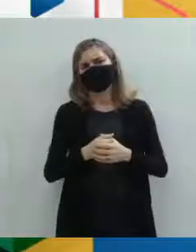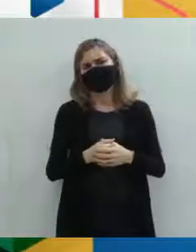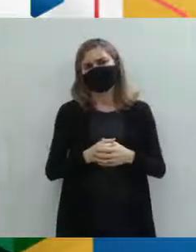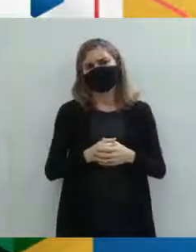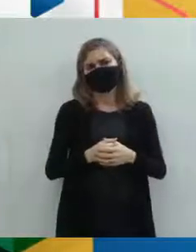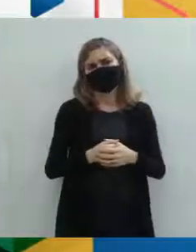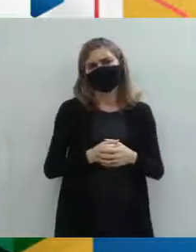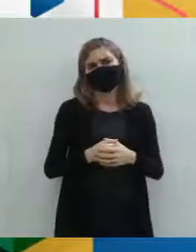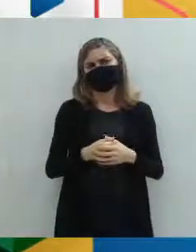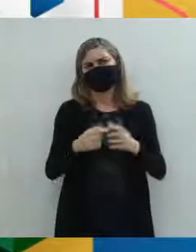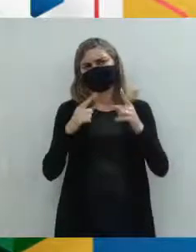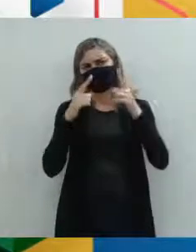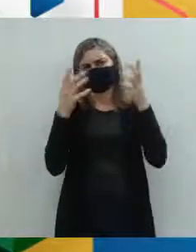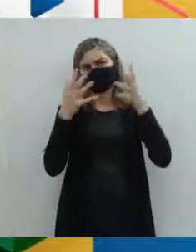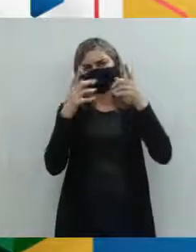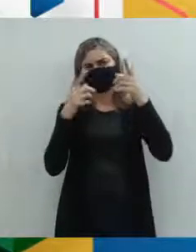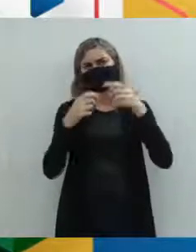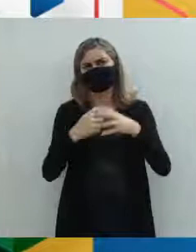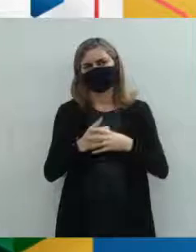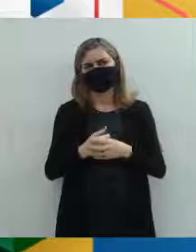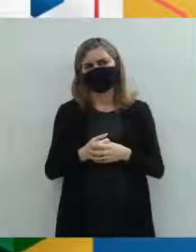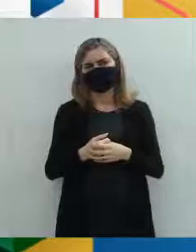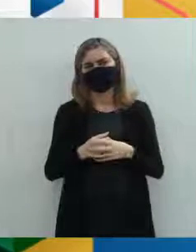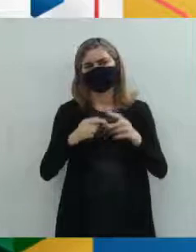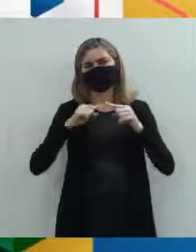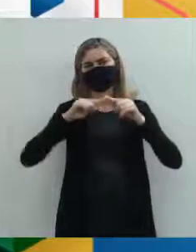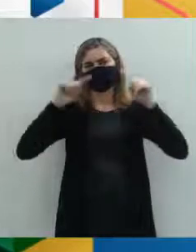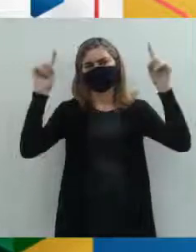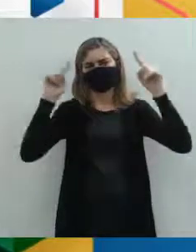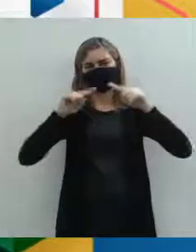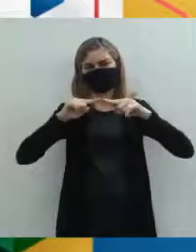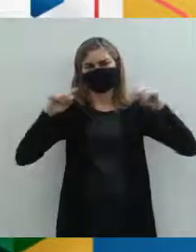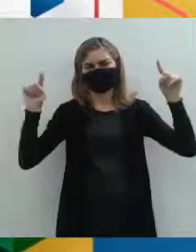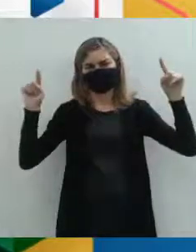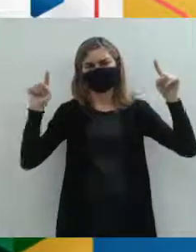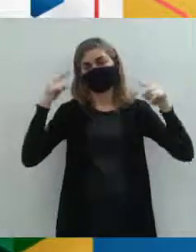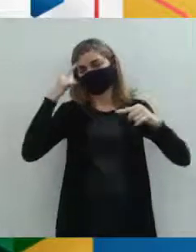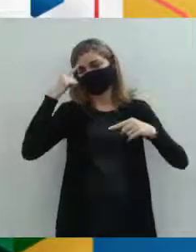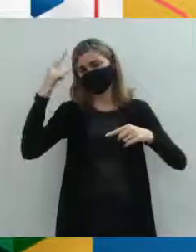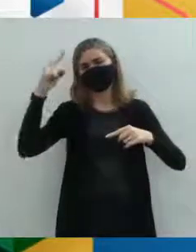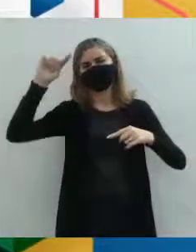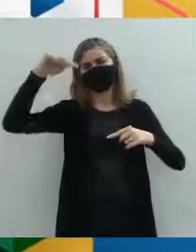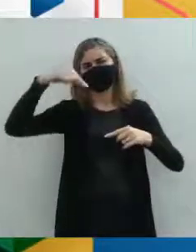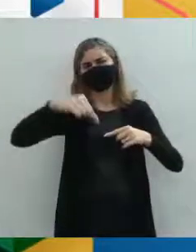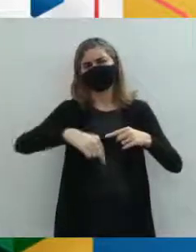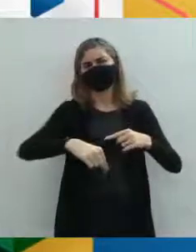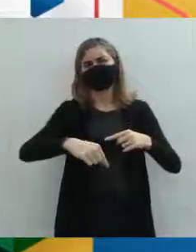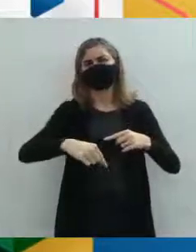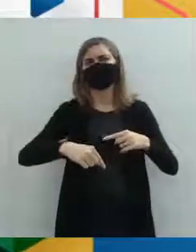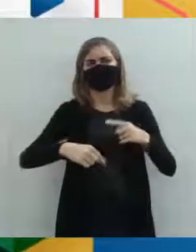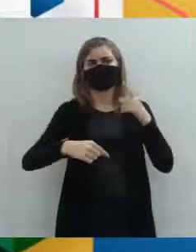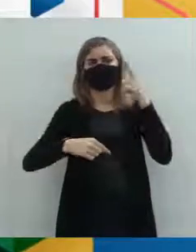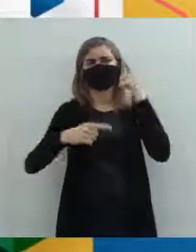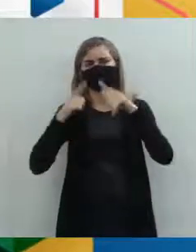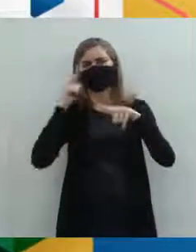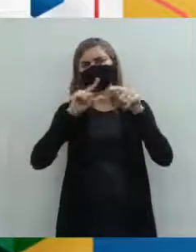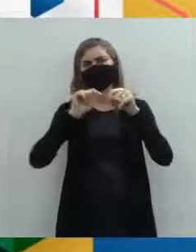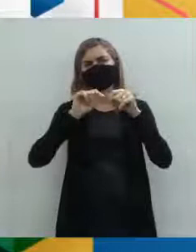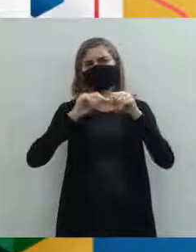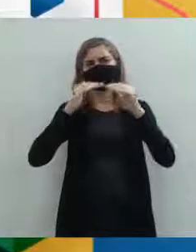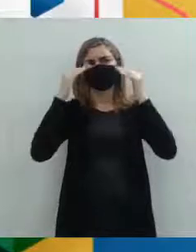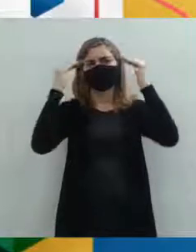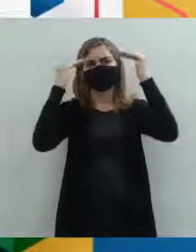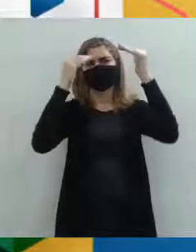teoria. E agora, as linhas auxiliares para dar ideia de profundidade, e aí ele consegue fazer o teto,